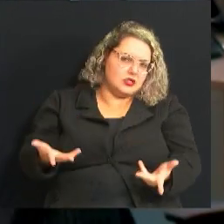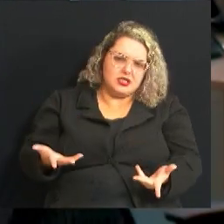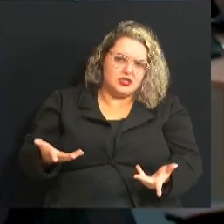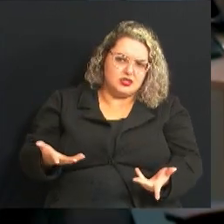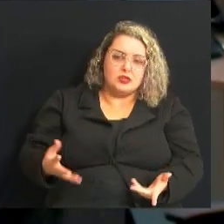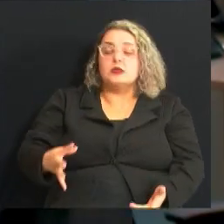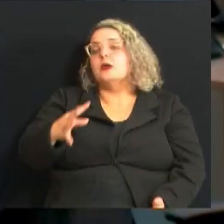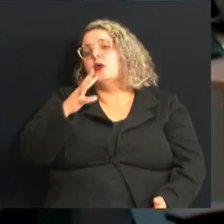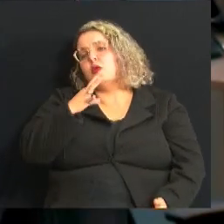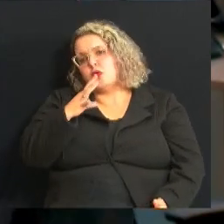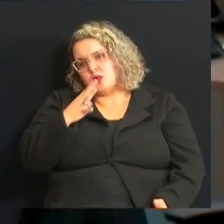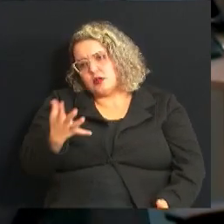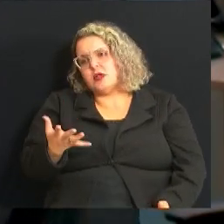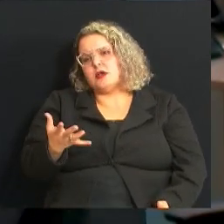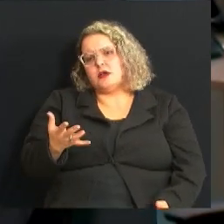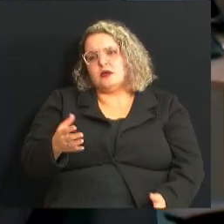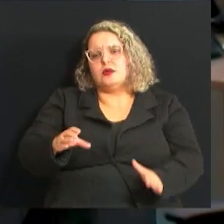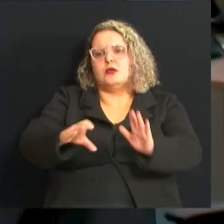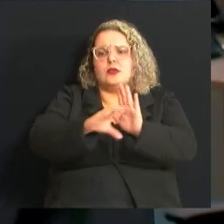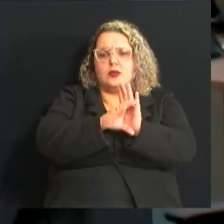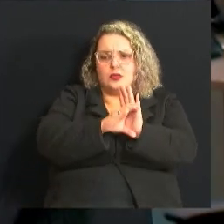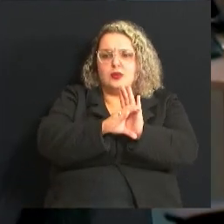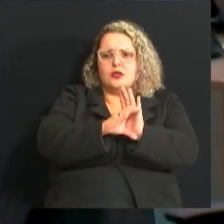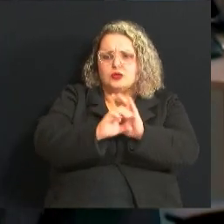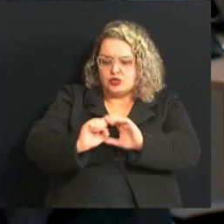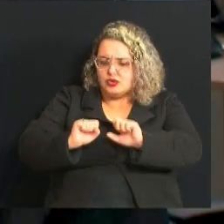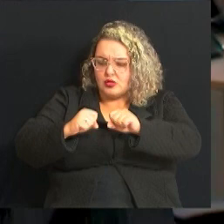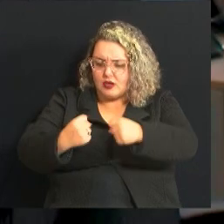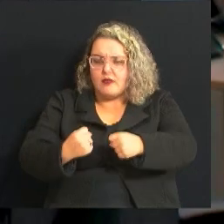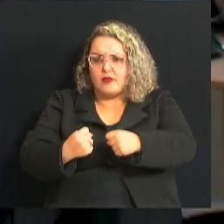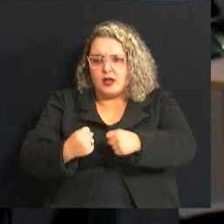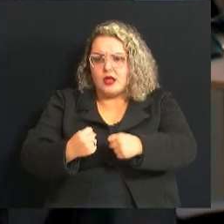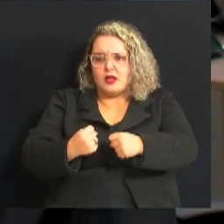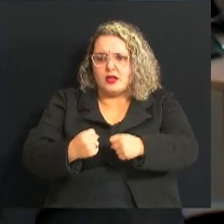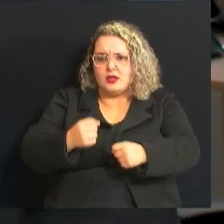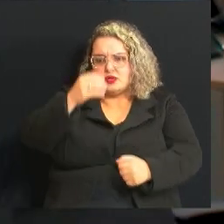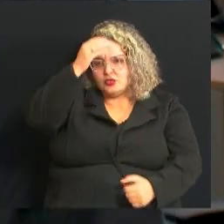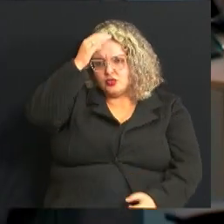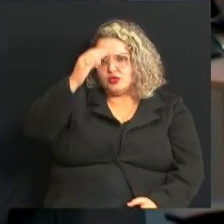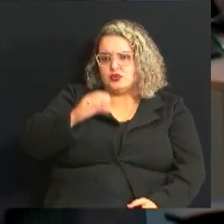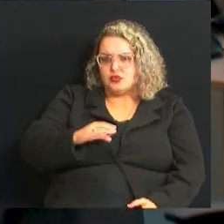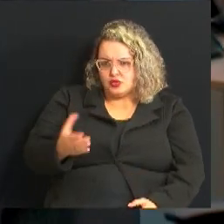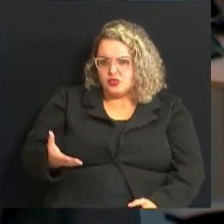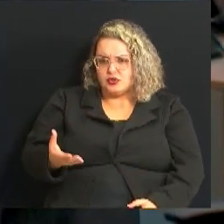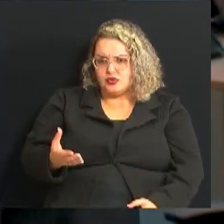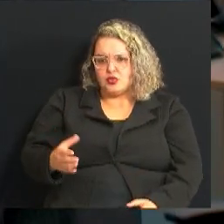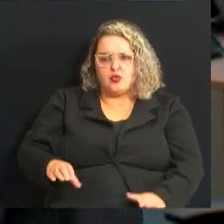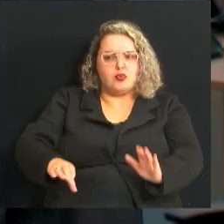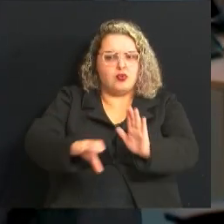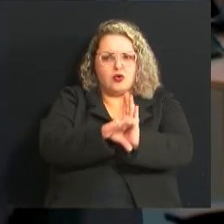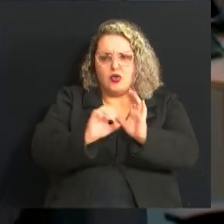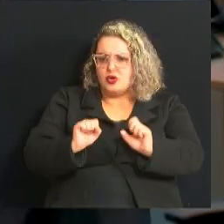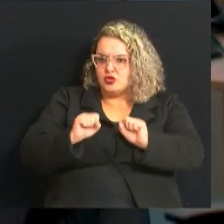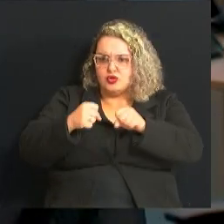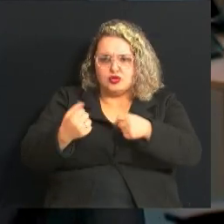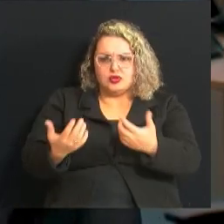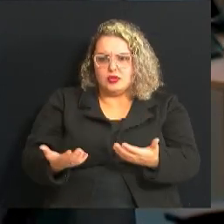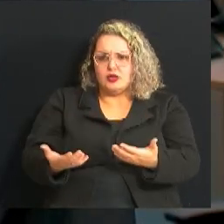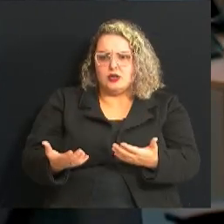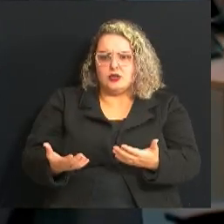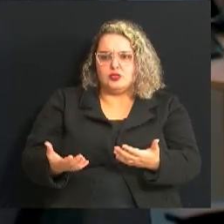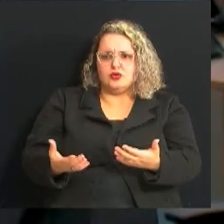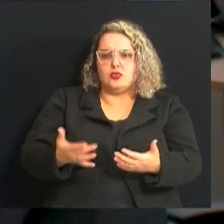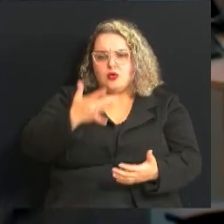conhece popularmente o Código de Defesa do Cidadão, o Código de Defesa do Consumidor,